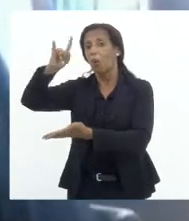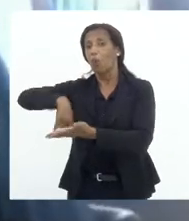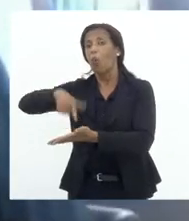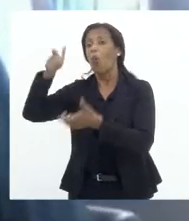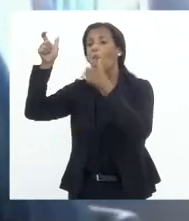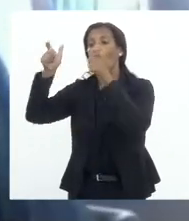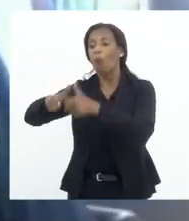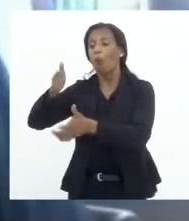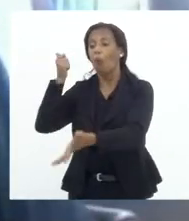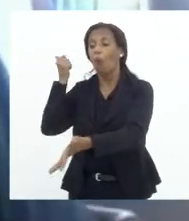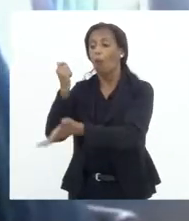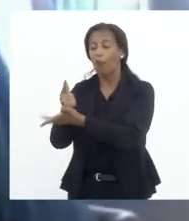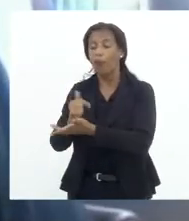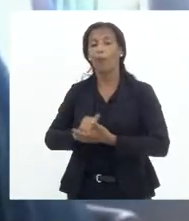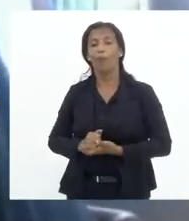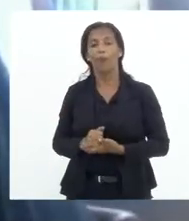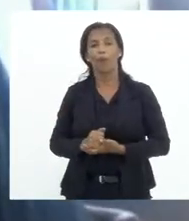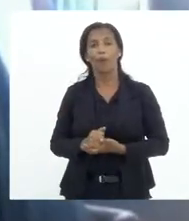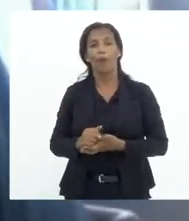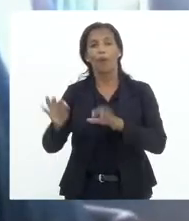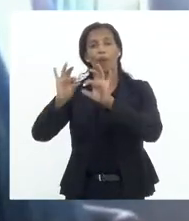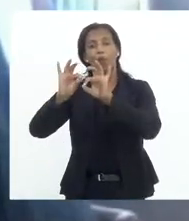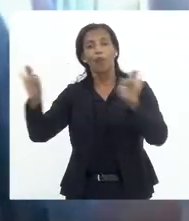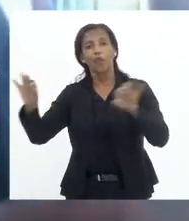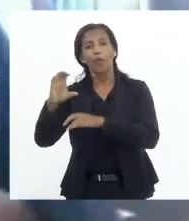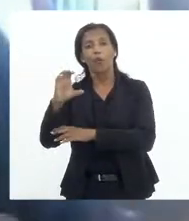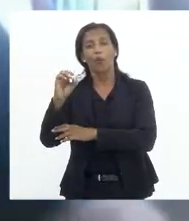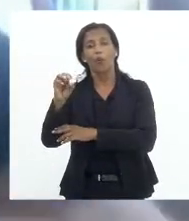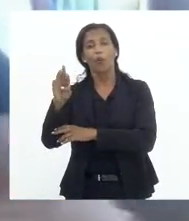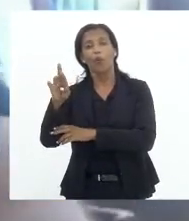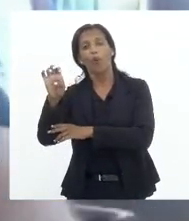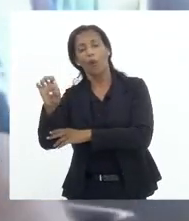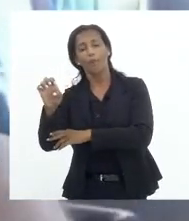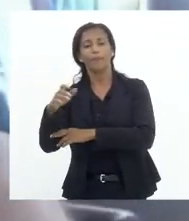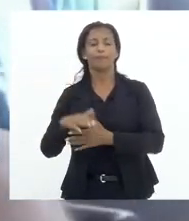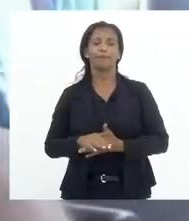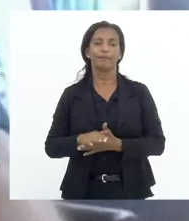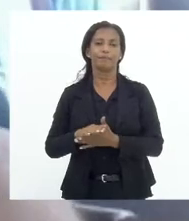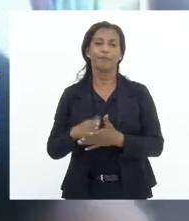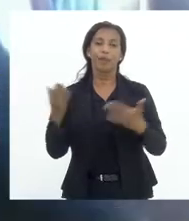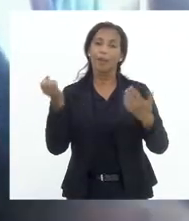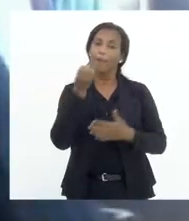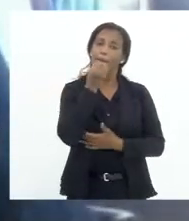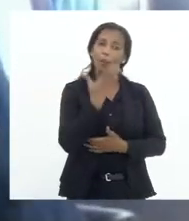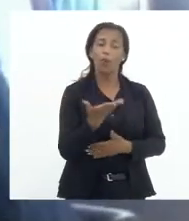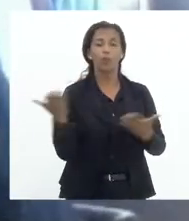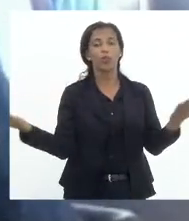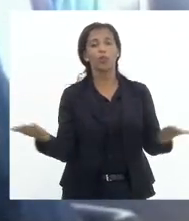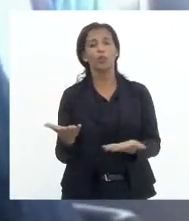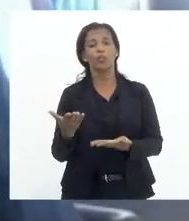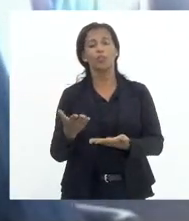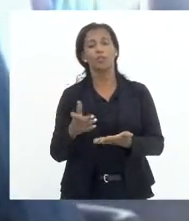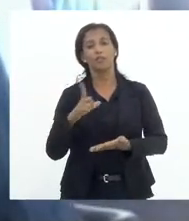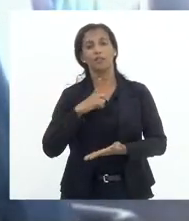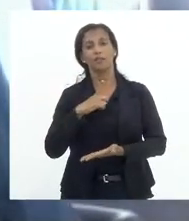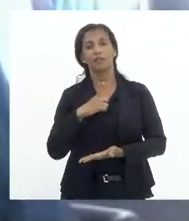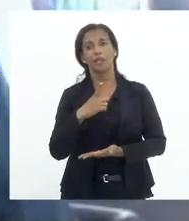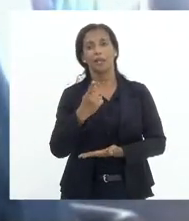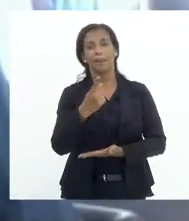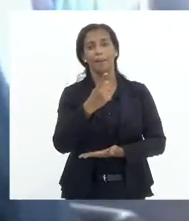compraram este fio de cobre bom e hoje nós aprovamos